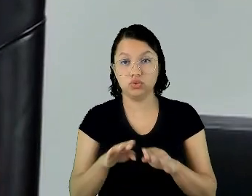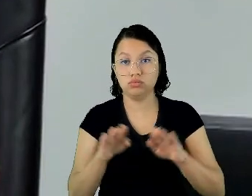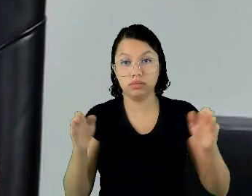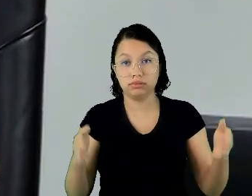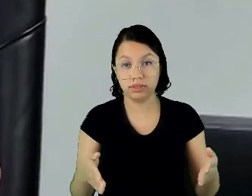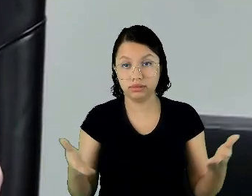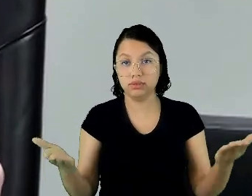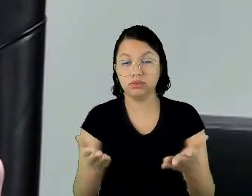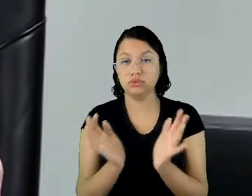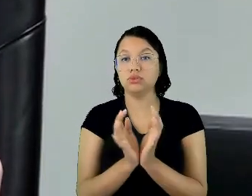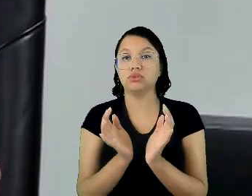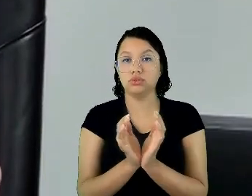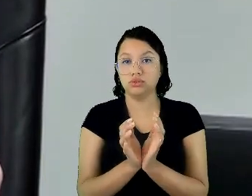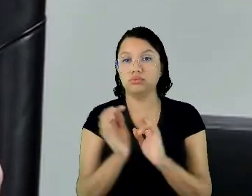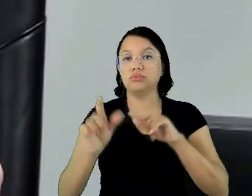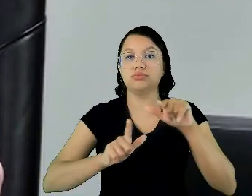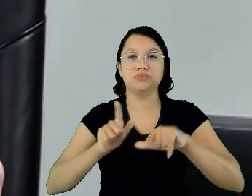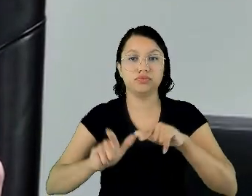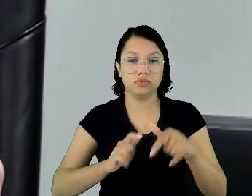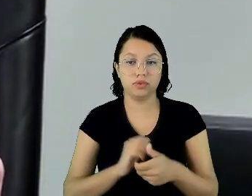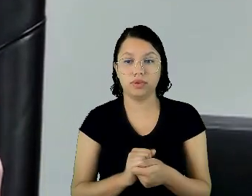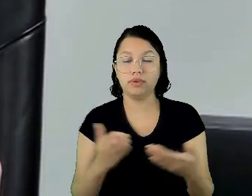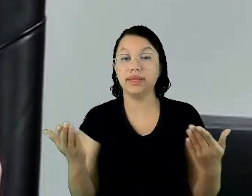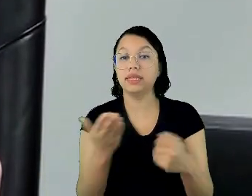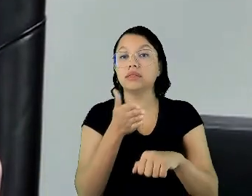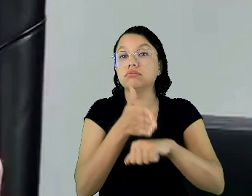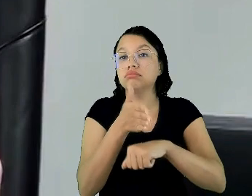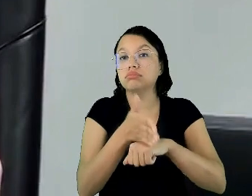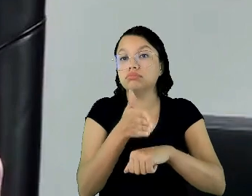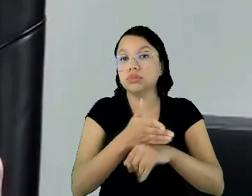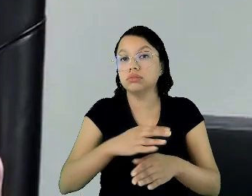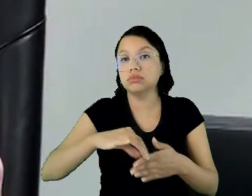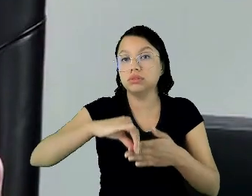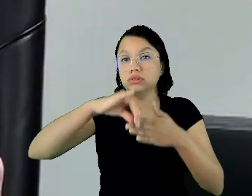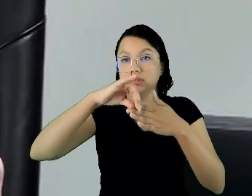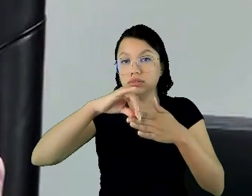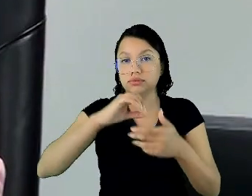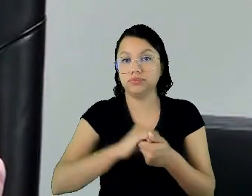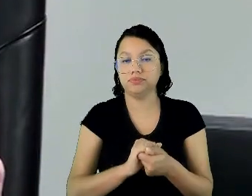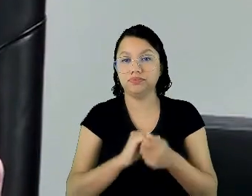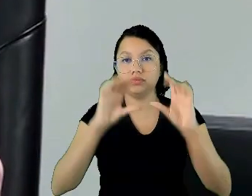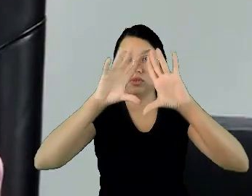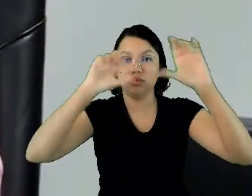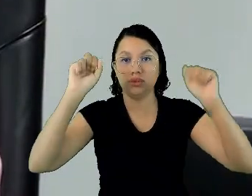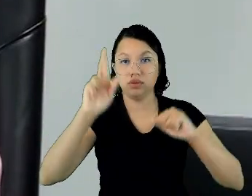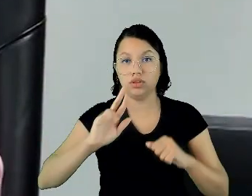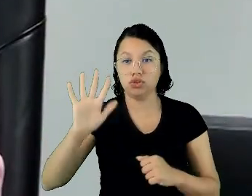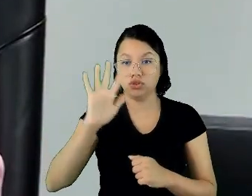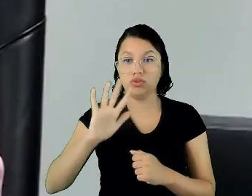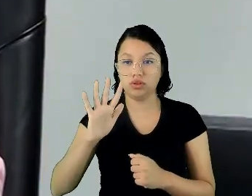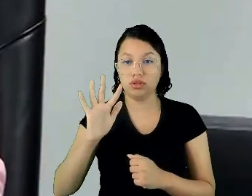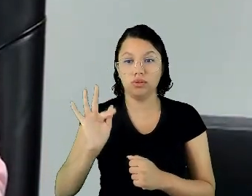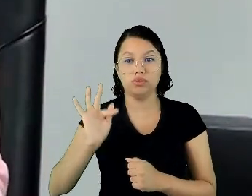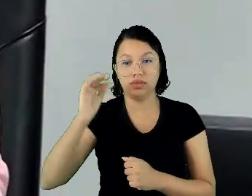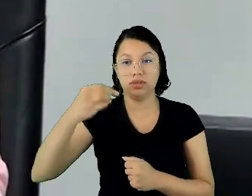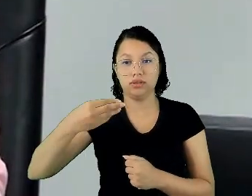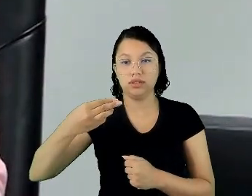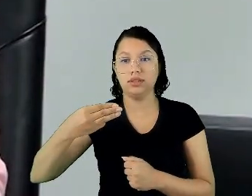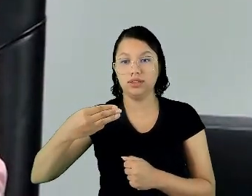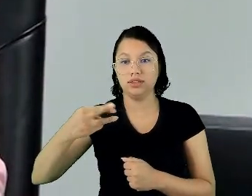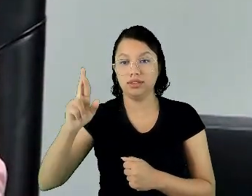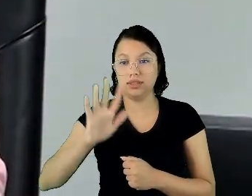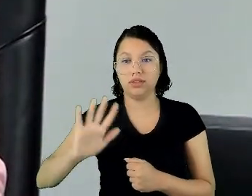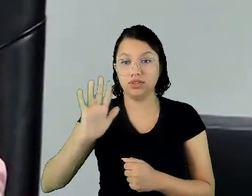essa participação, e aí liderado pelo Tribunal Regional Federal da Terceira Região, acho que é o primeiro a colocar